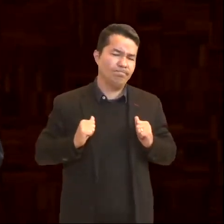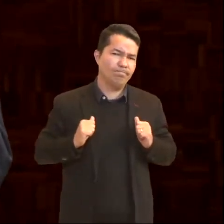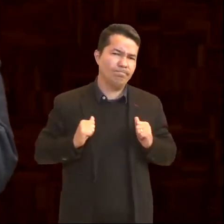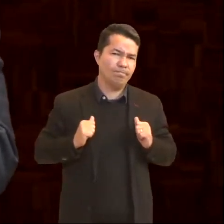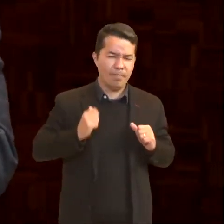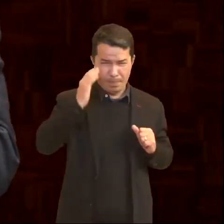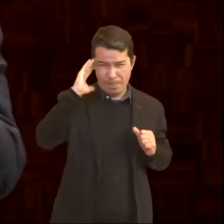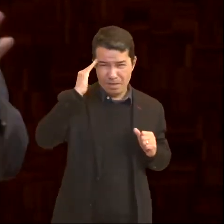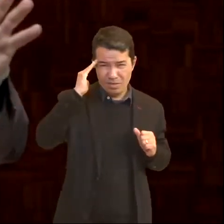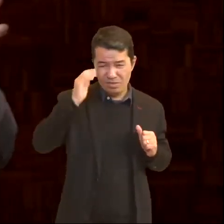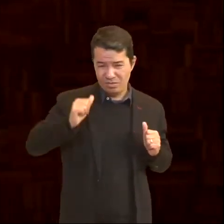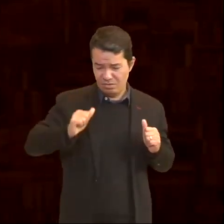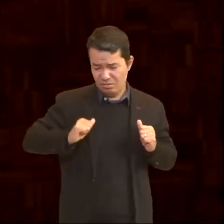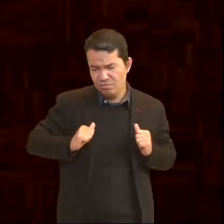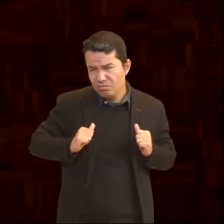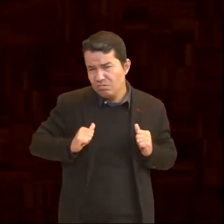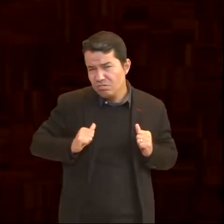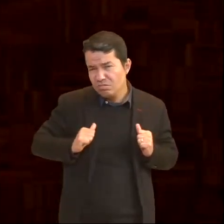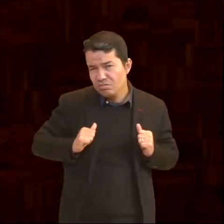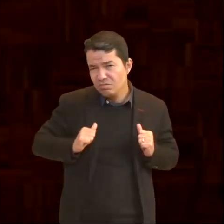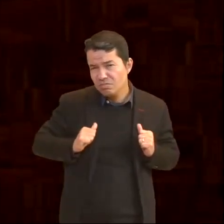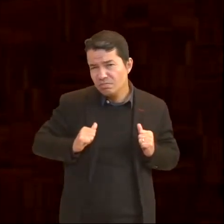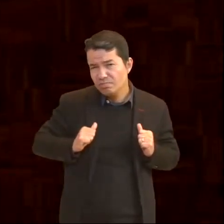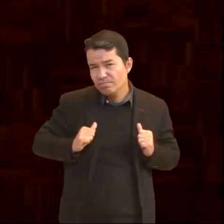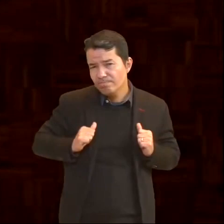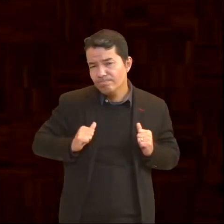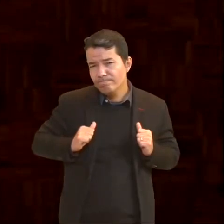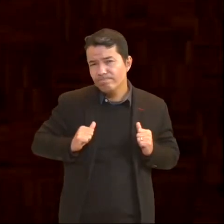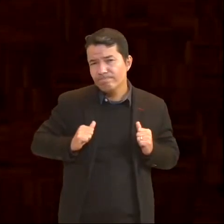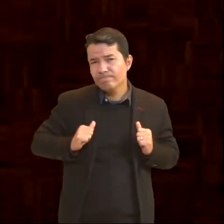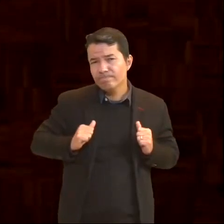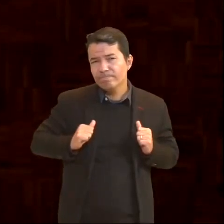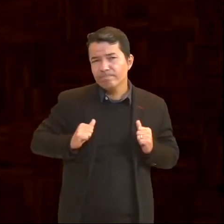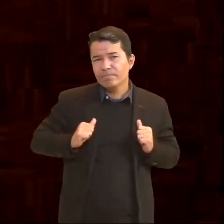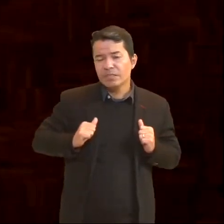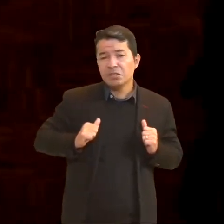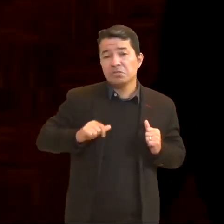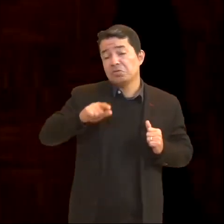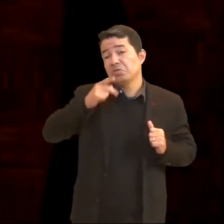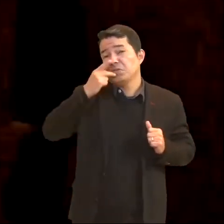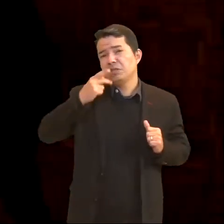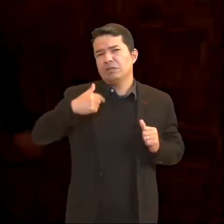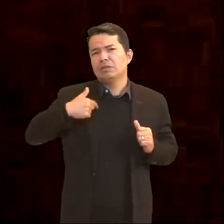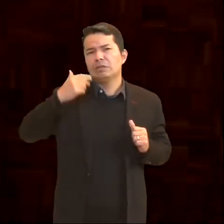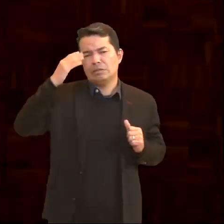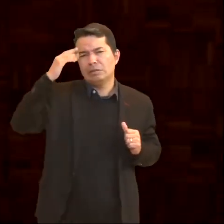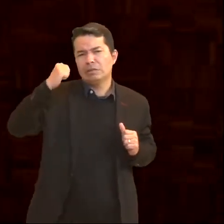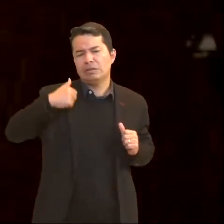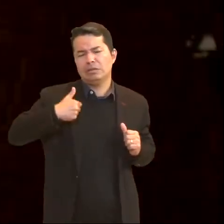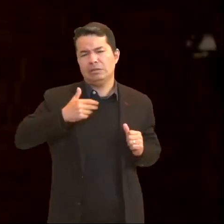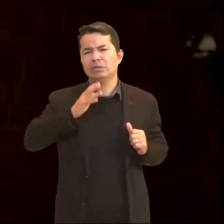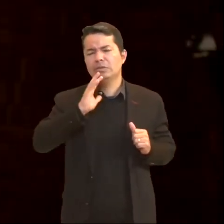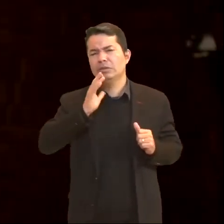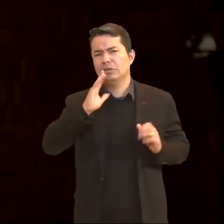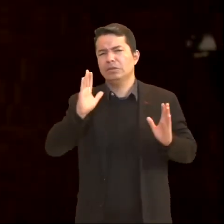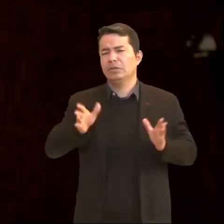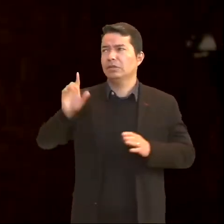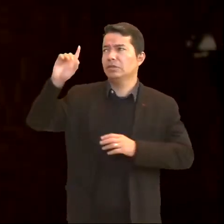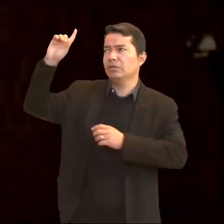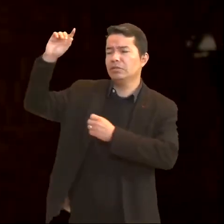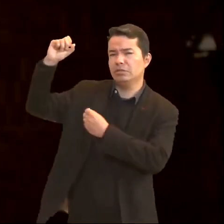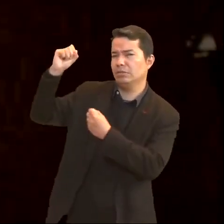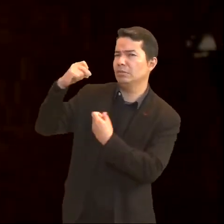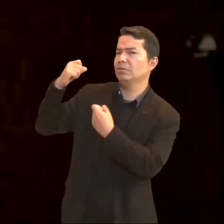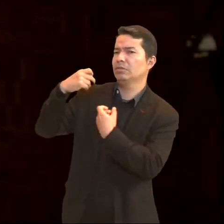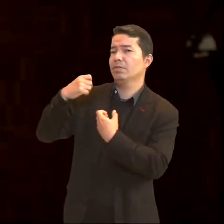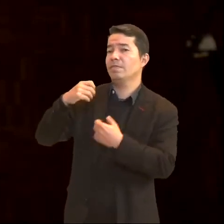Está entendendo? Parado. Eu já sei, Senhor. O Senhor já falou isso comigo. E quem sabe Deus já